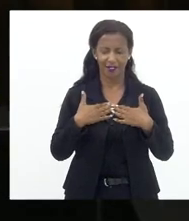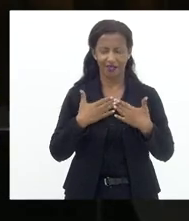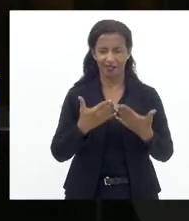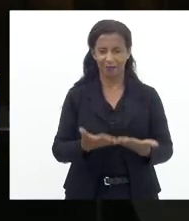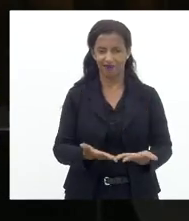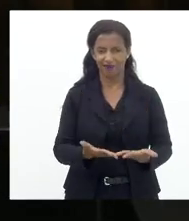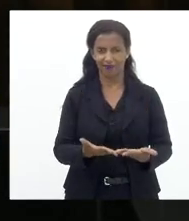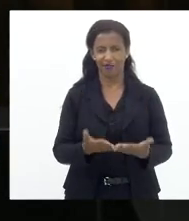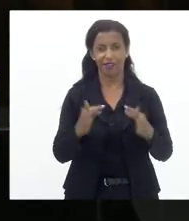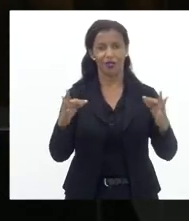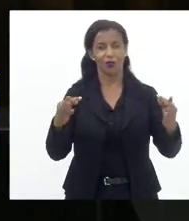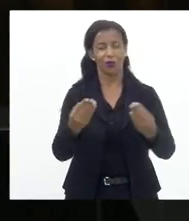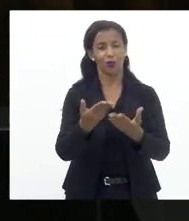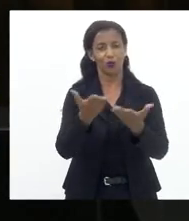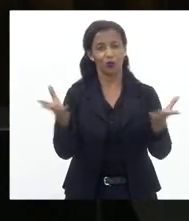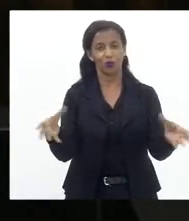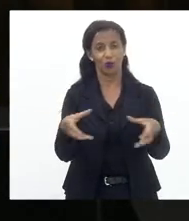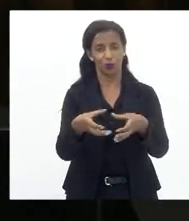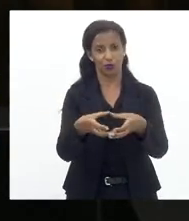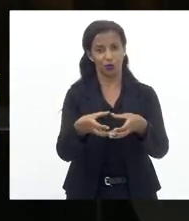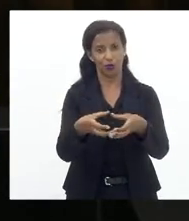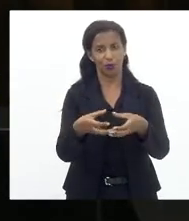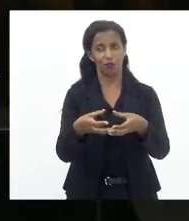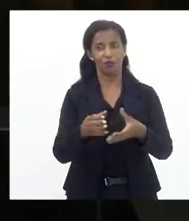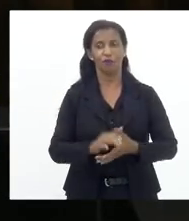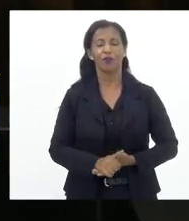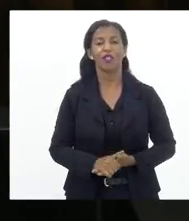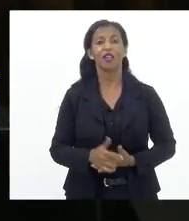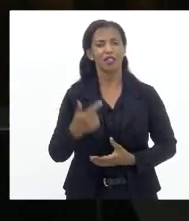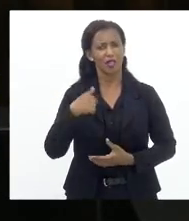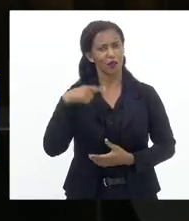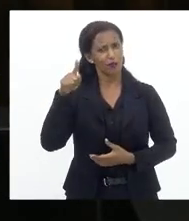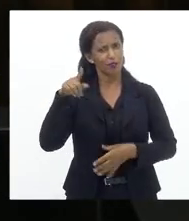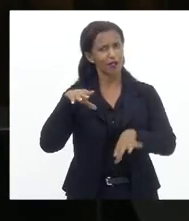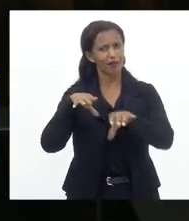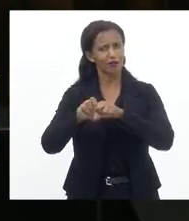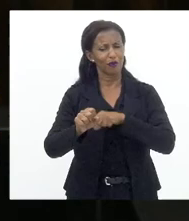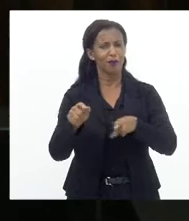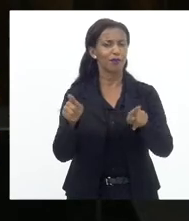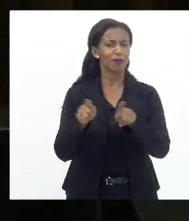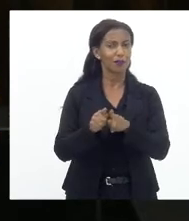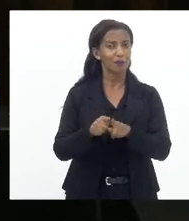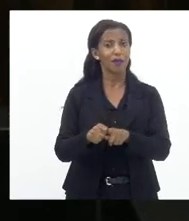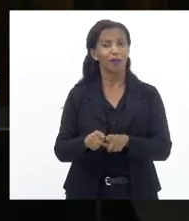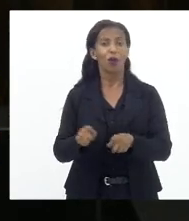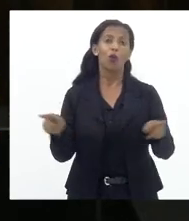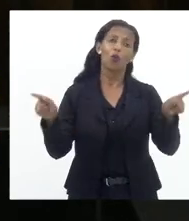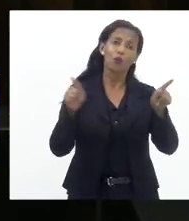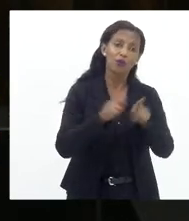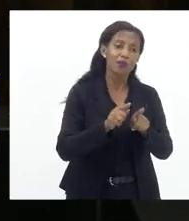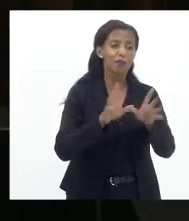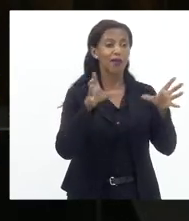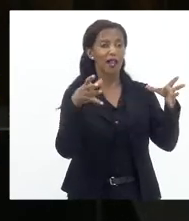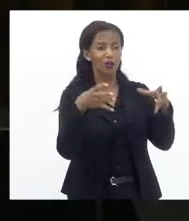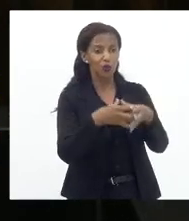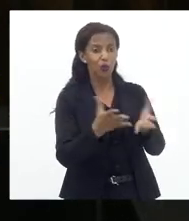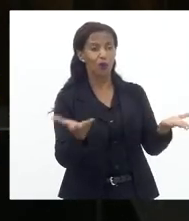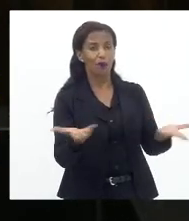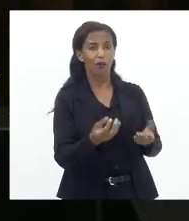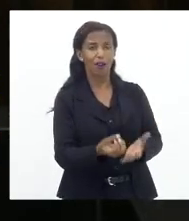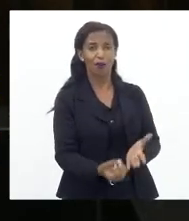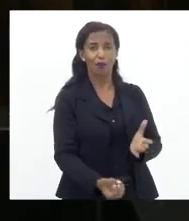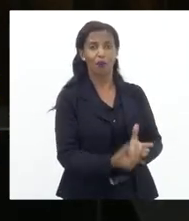gratidão a todos vocês e certamente terminar foto estarei na formatura assim como estarei na turma que está se findando